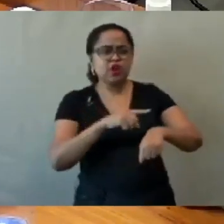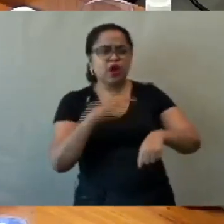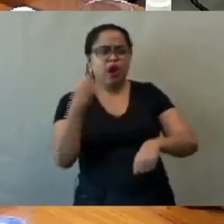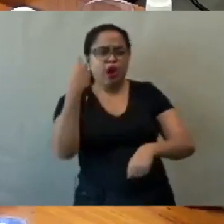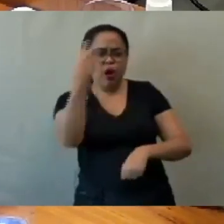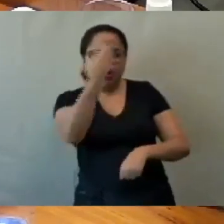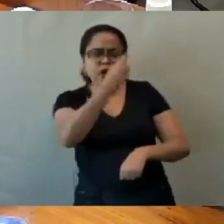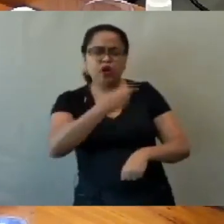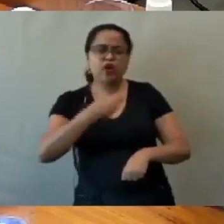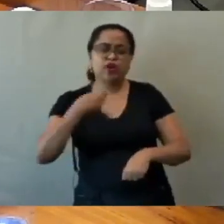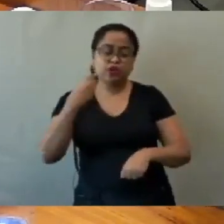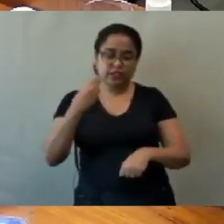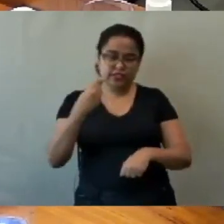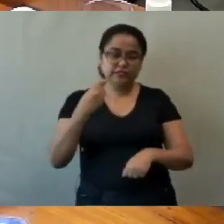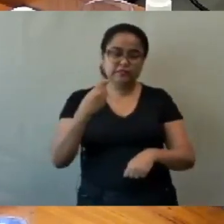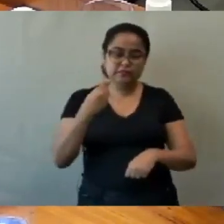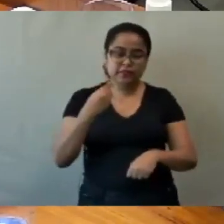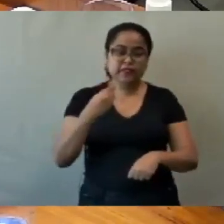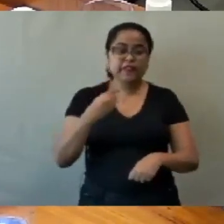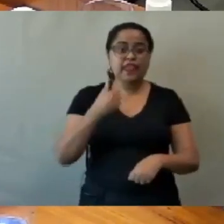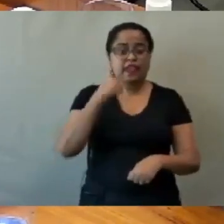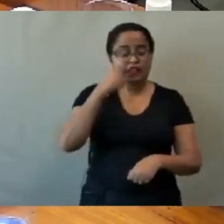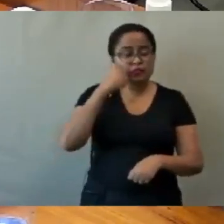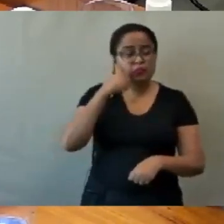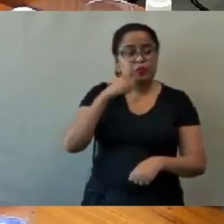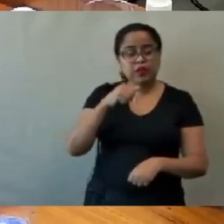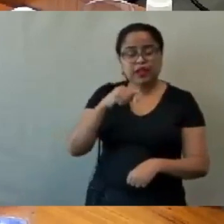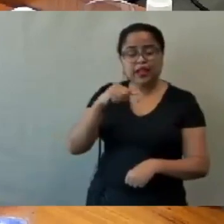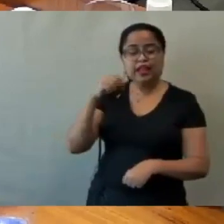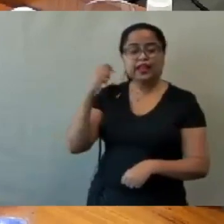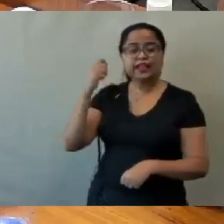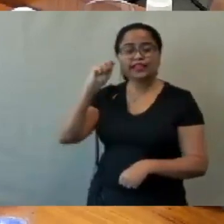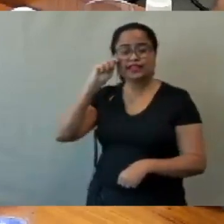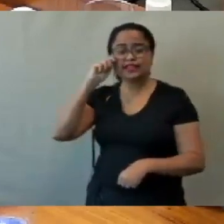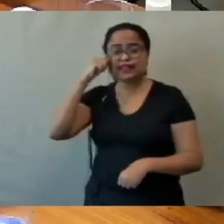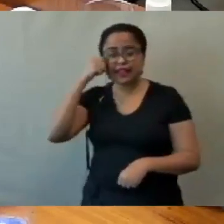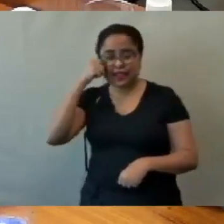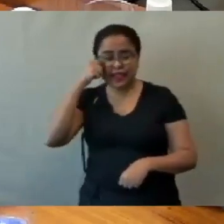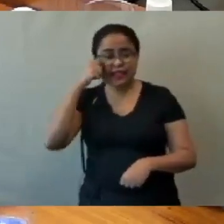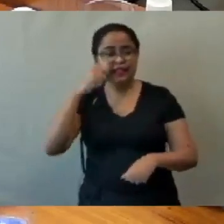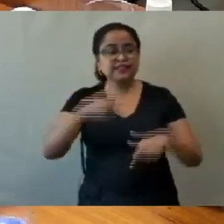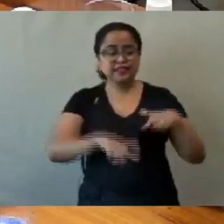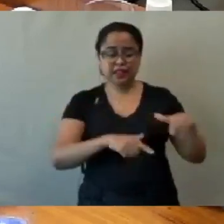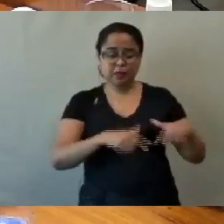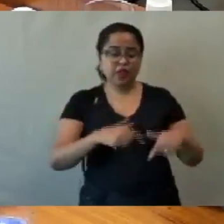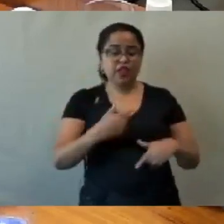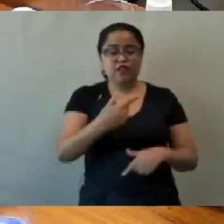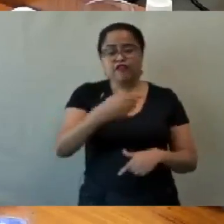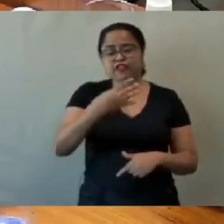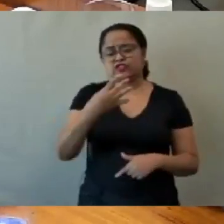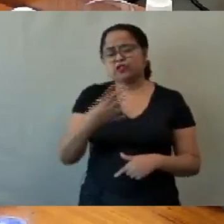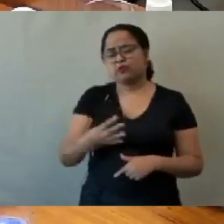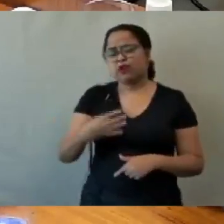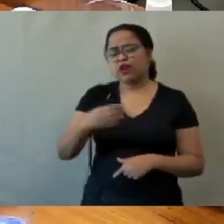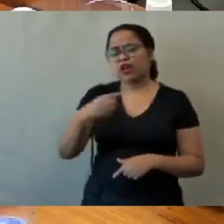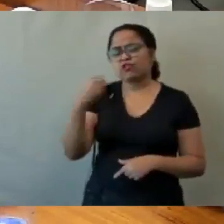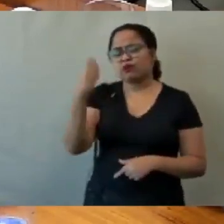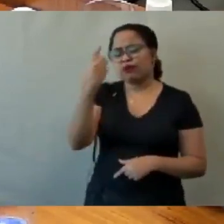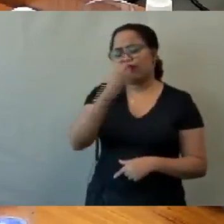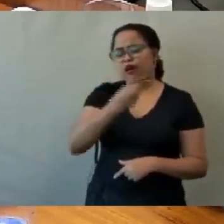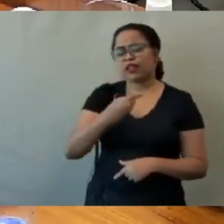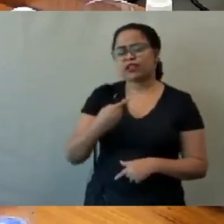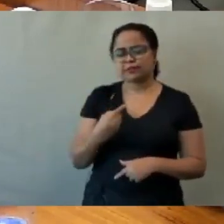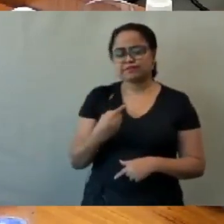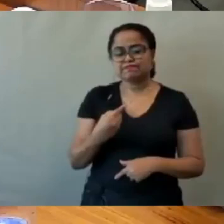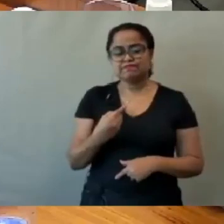negras 24 horas. Então, assim, isso tudo é muito interessante, tudo quando você vai falar de educação, de criança, de mãe, porque